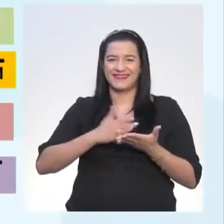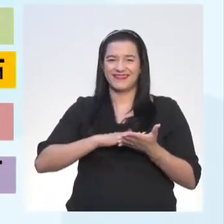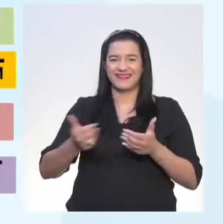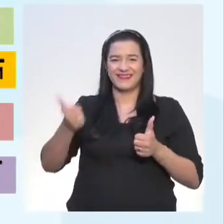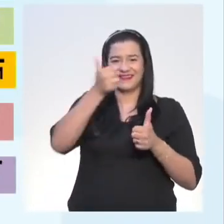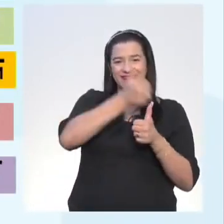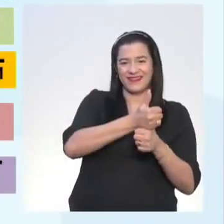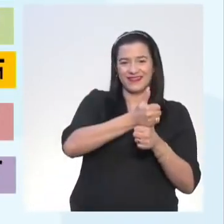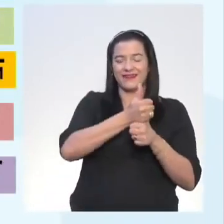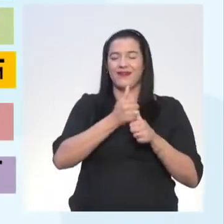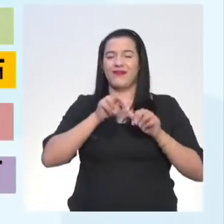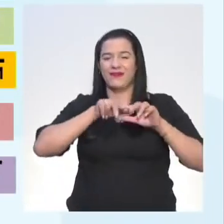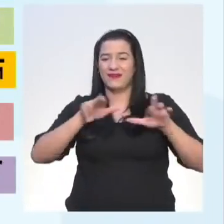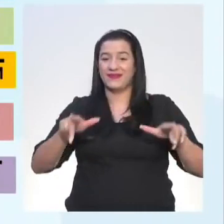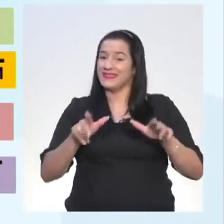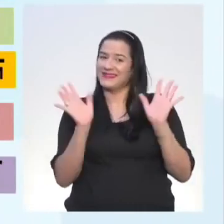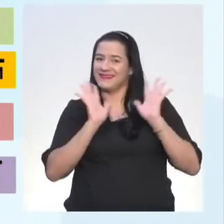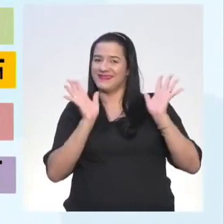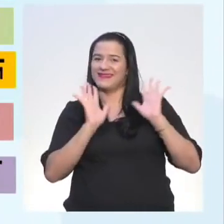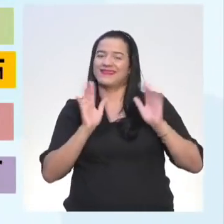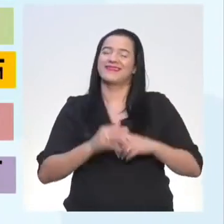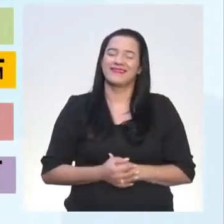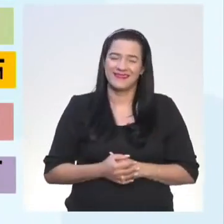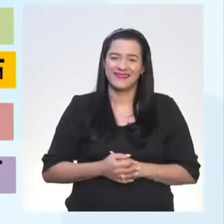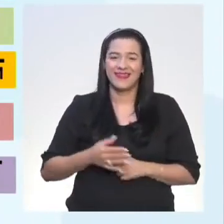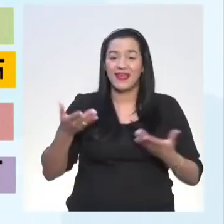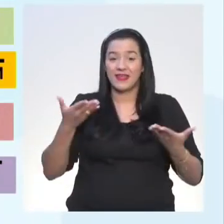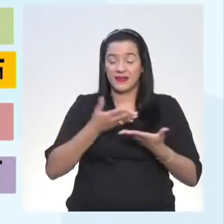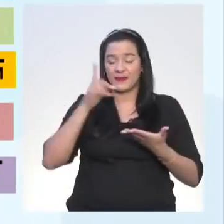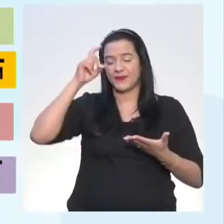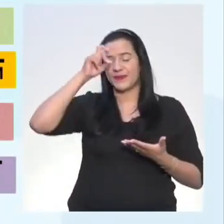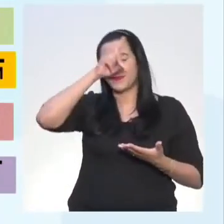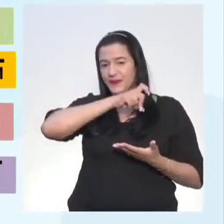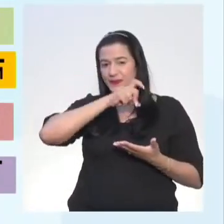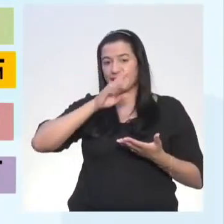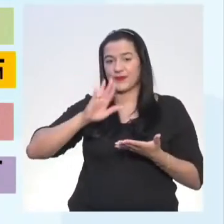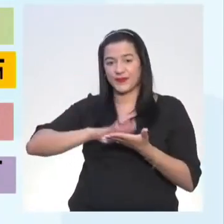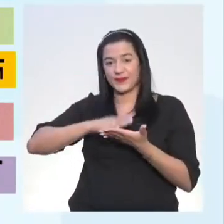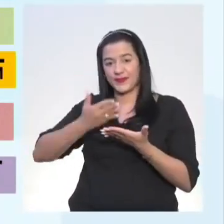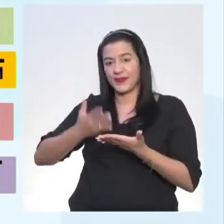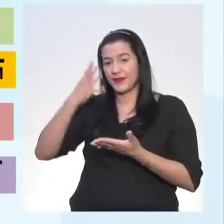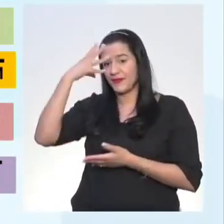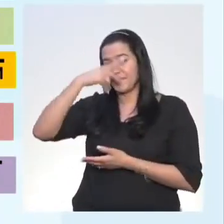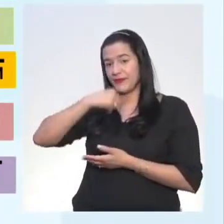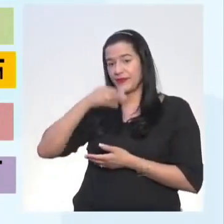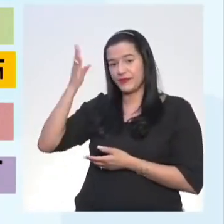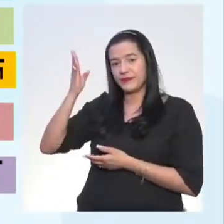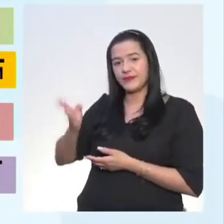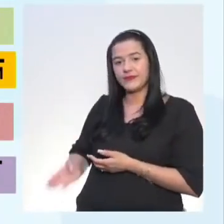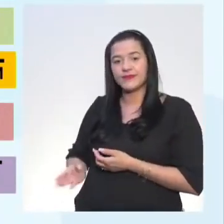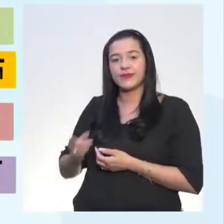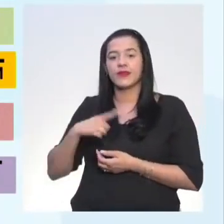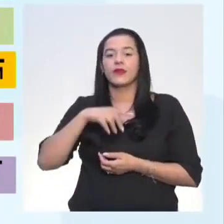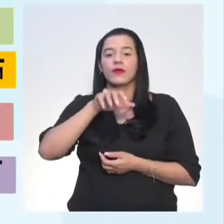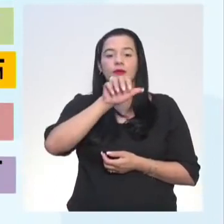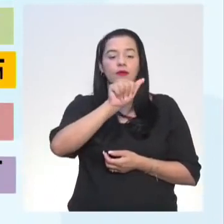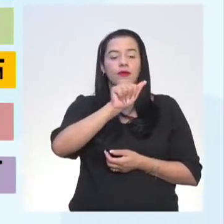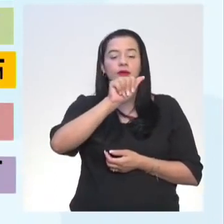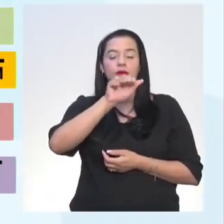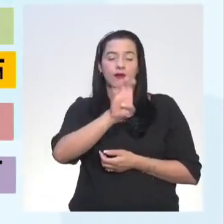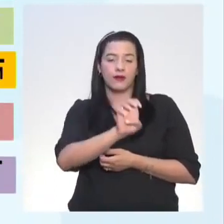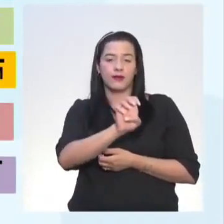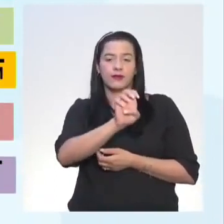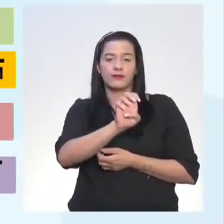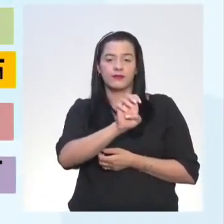monte de lado em cima de você aí, vai ficar difícil, né? Então, ó, tá bonitinho, ó. Vamos procurar aqui o AE? Cadê o AE? AE tá